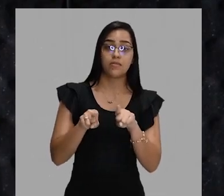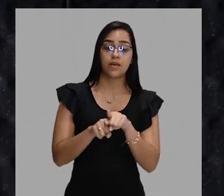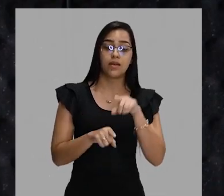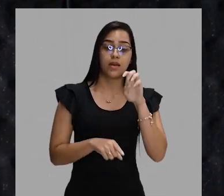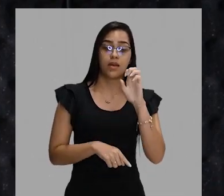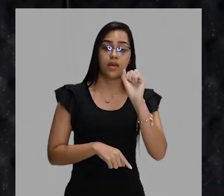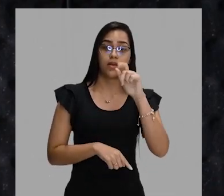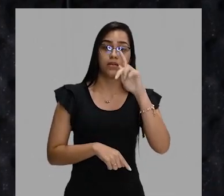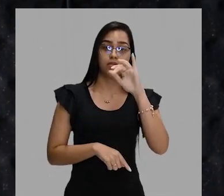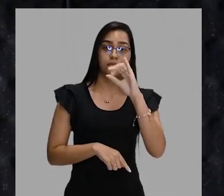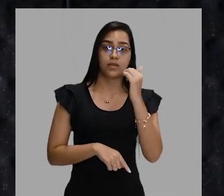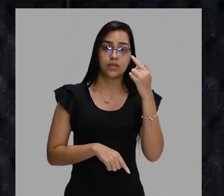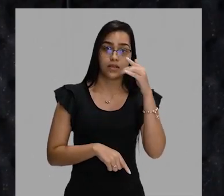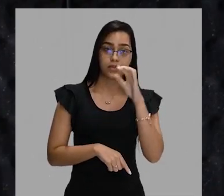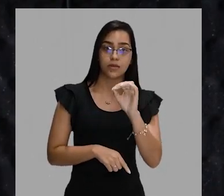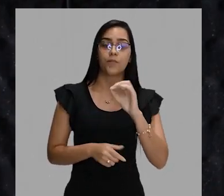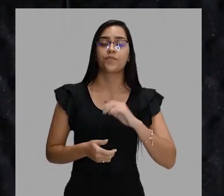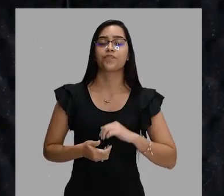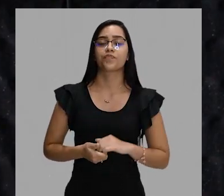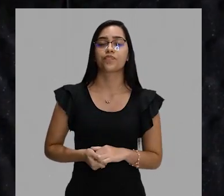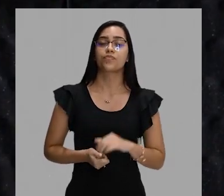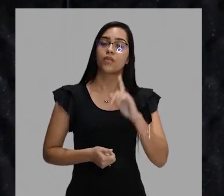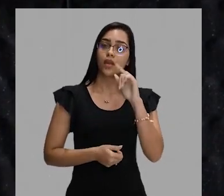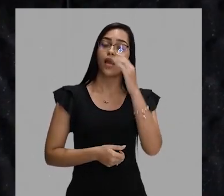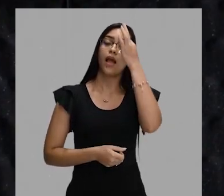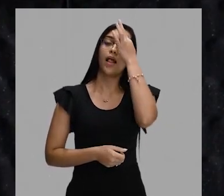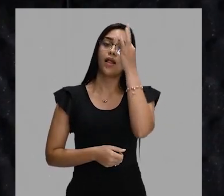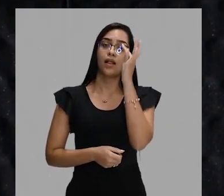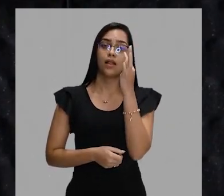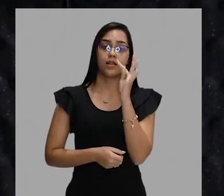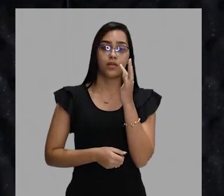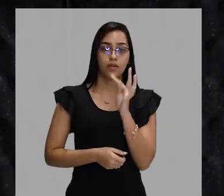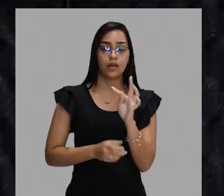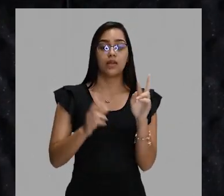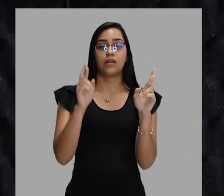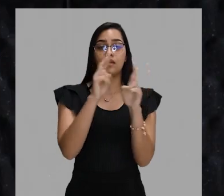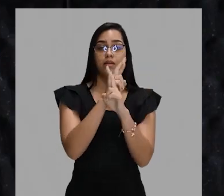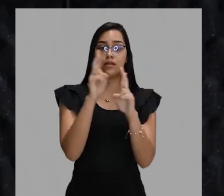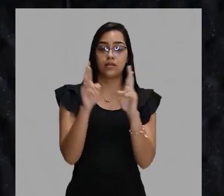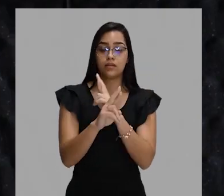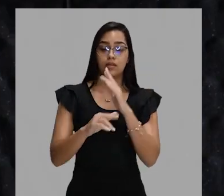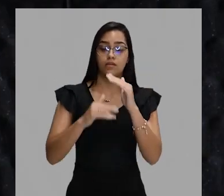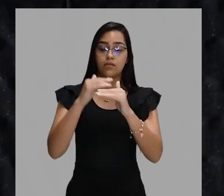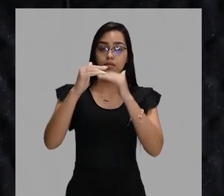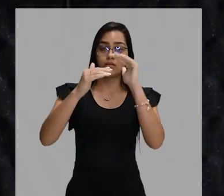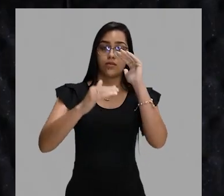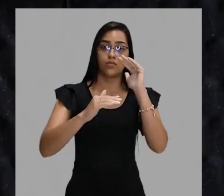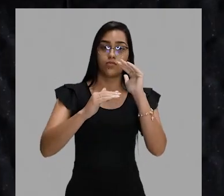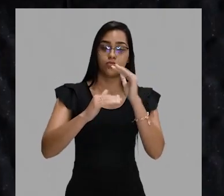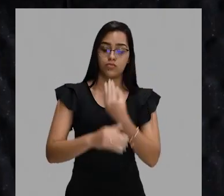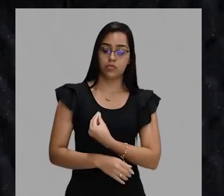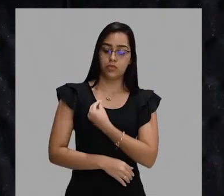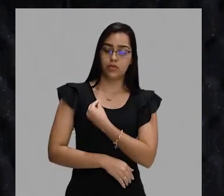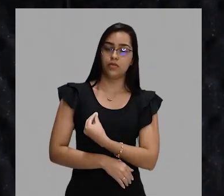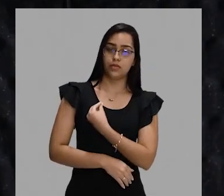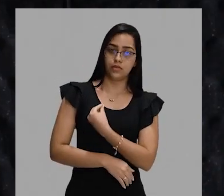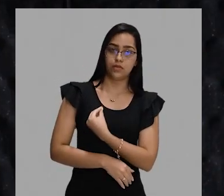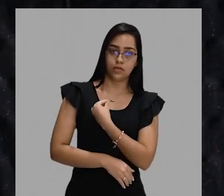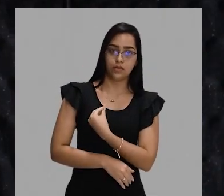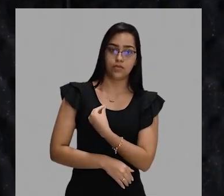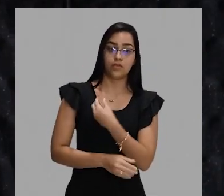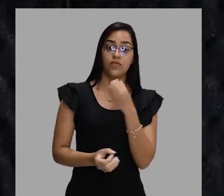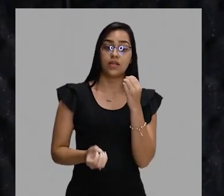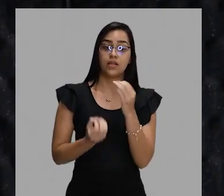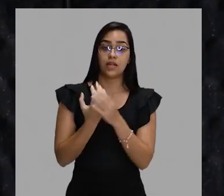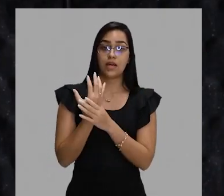o darwinismo, né, que é a teoria a respeito da evolução dos seres vivos que foi concebida por